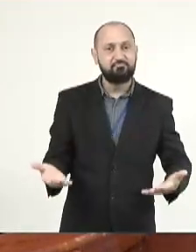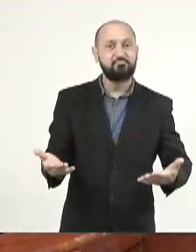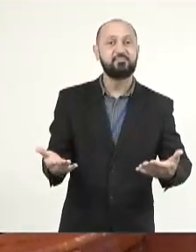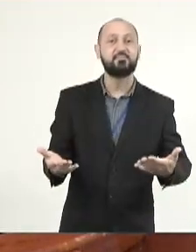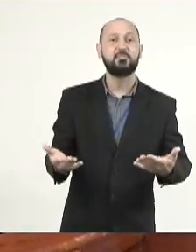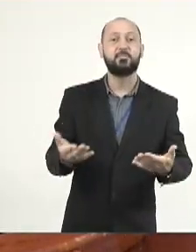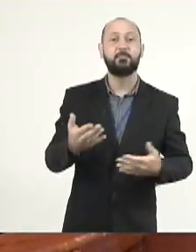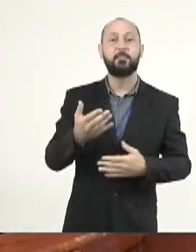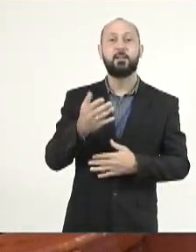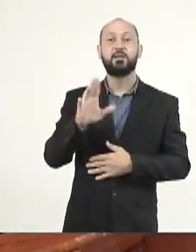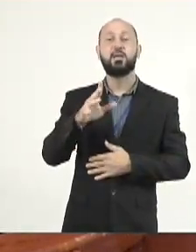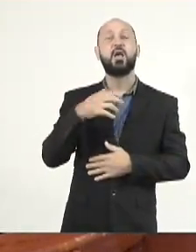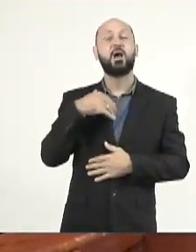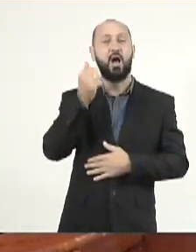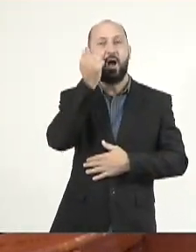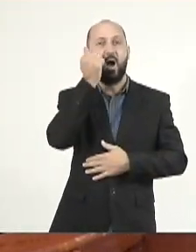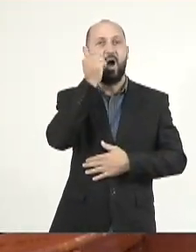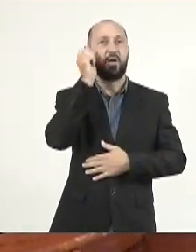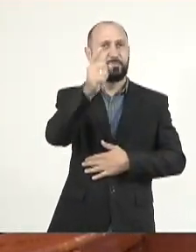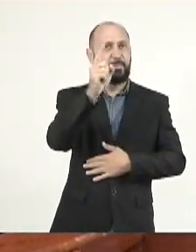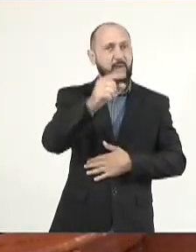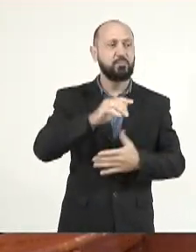aí é mau caratismo,